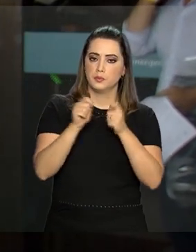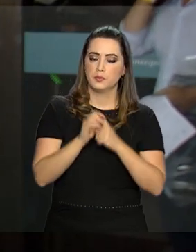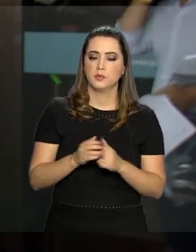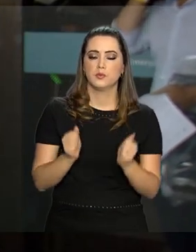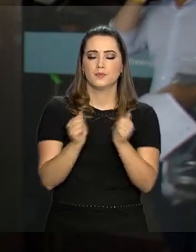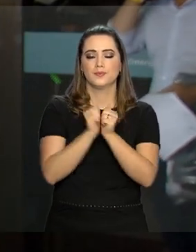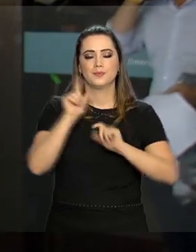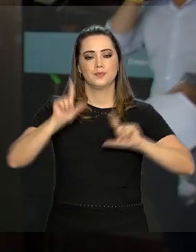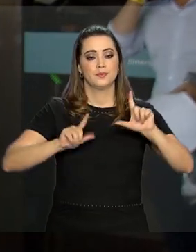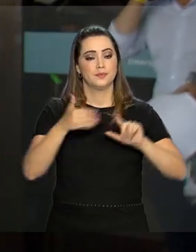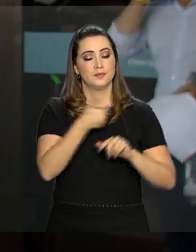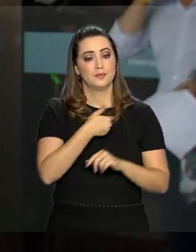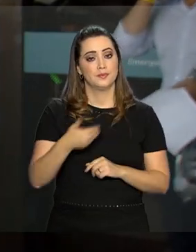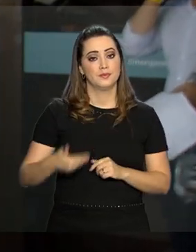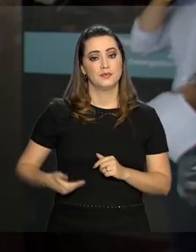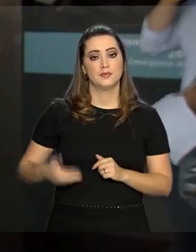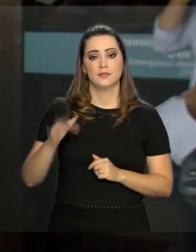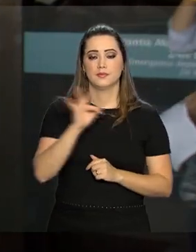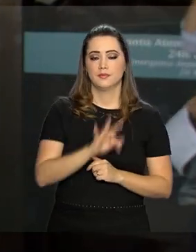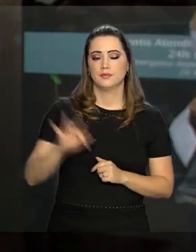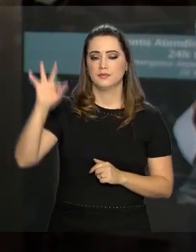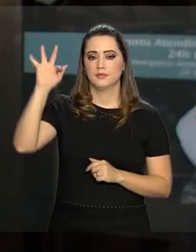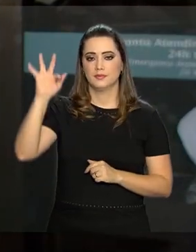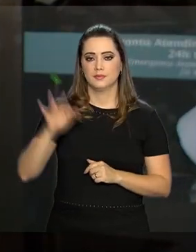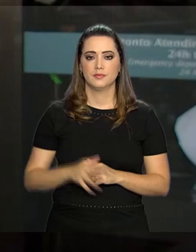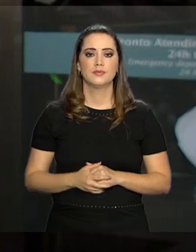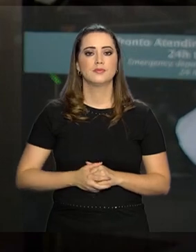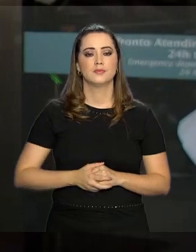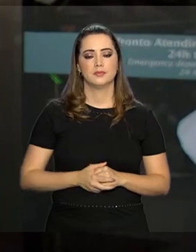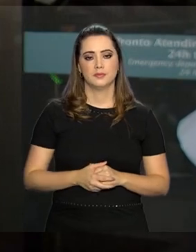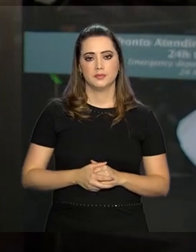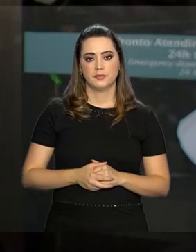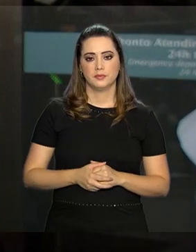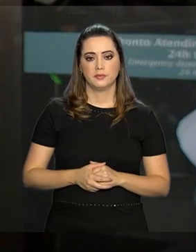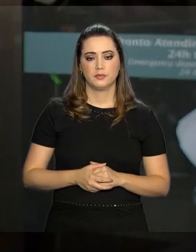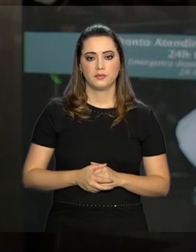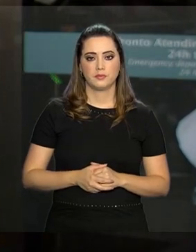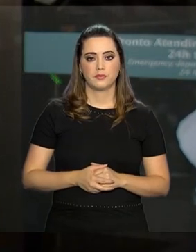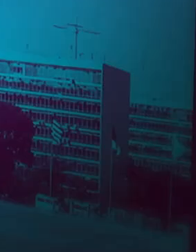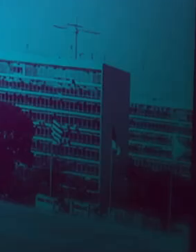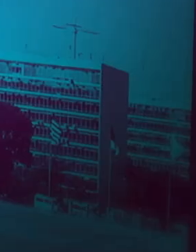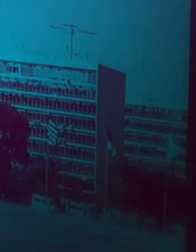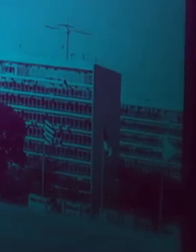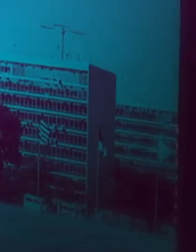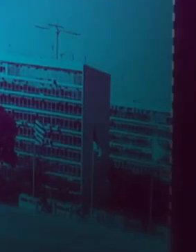entrevista. Continue acompanhando a nossa programação NBR, a TV do Governo Federal.